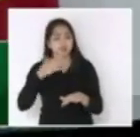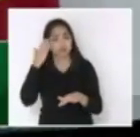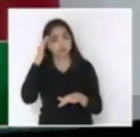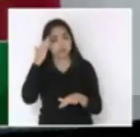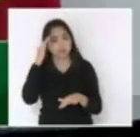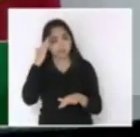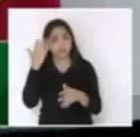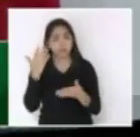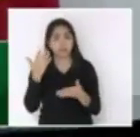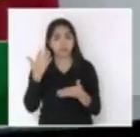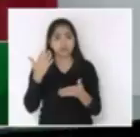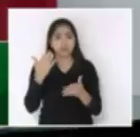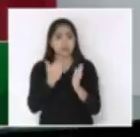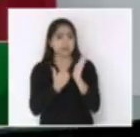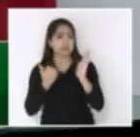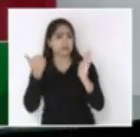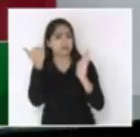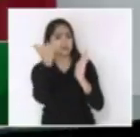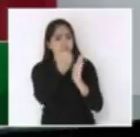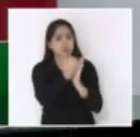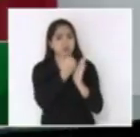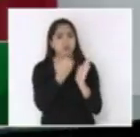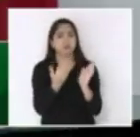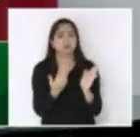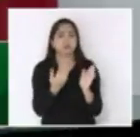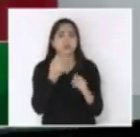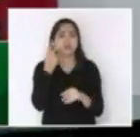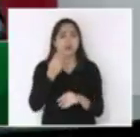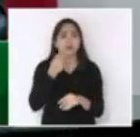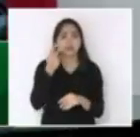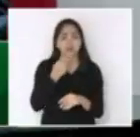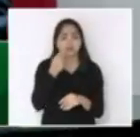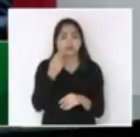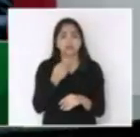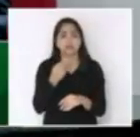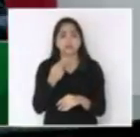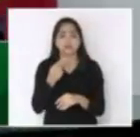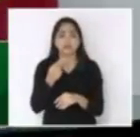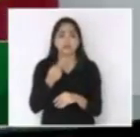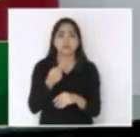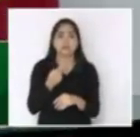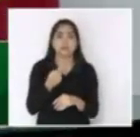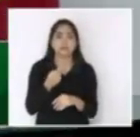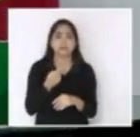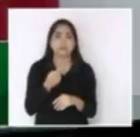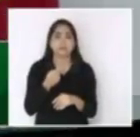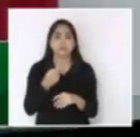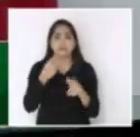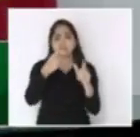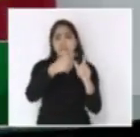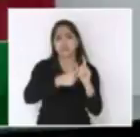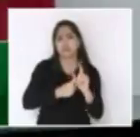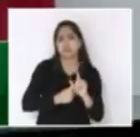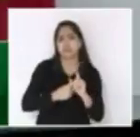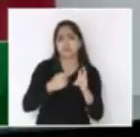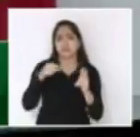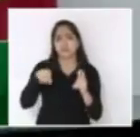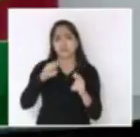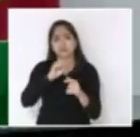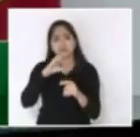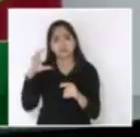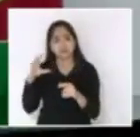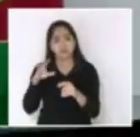sensacionalistas, falando do endividamento de Santa Catarina.